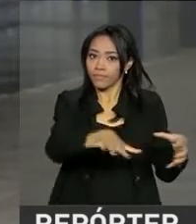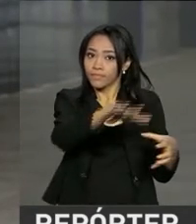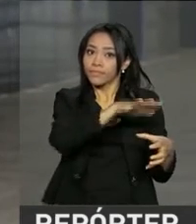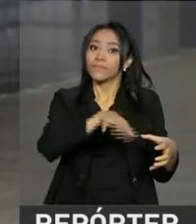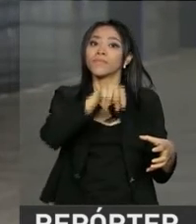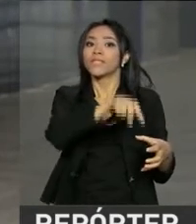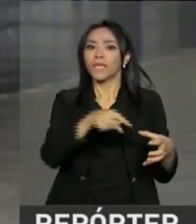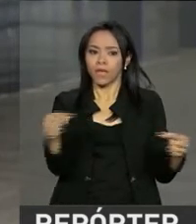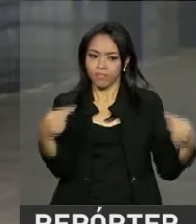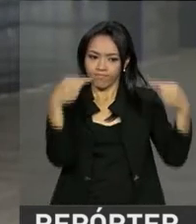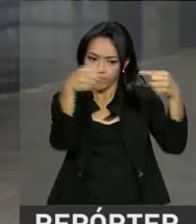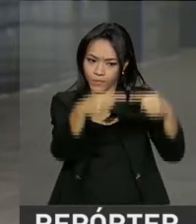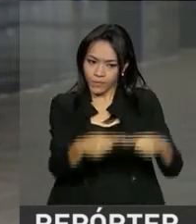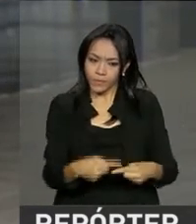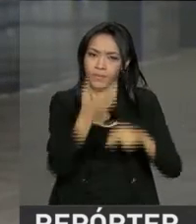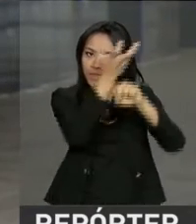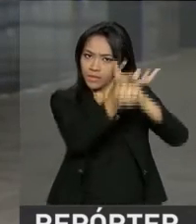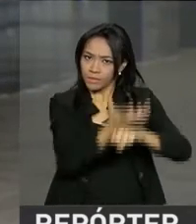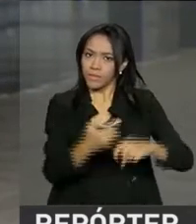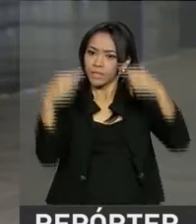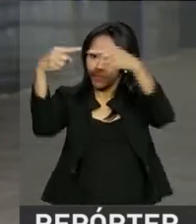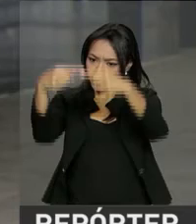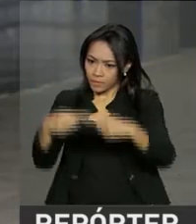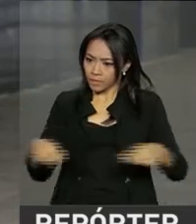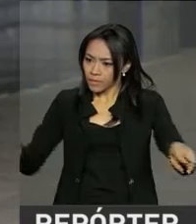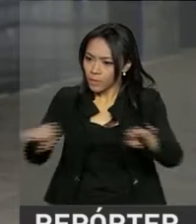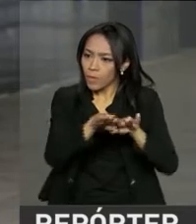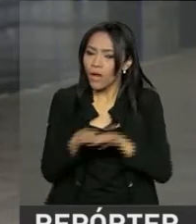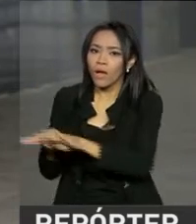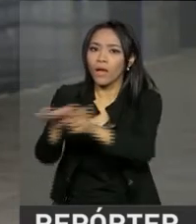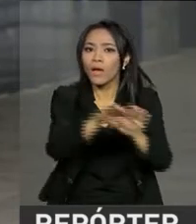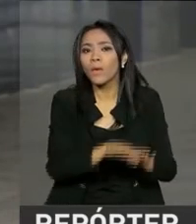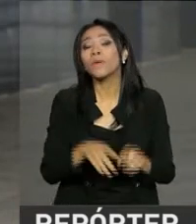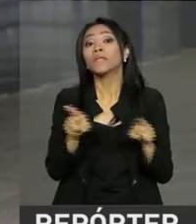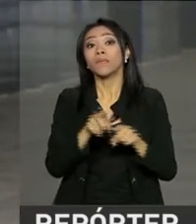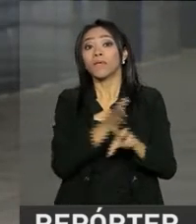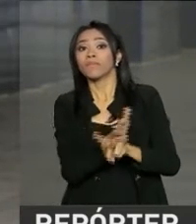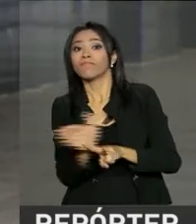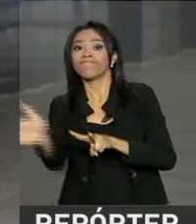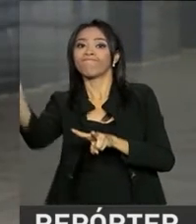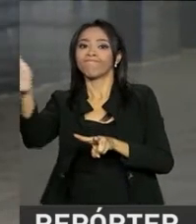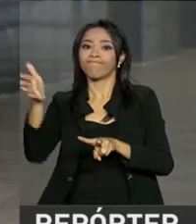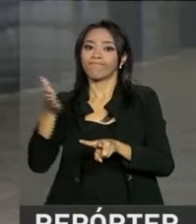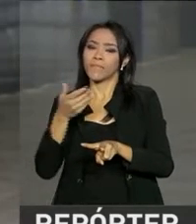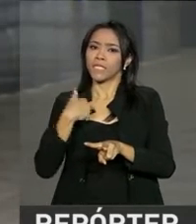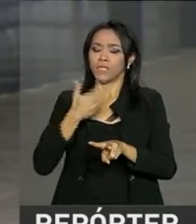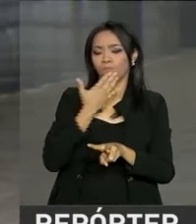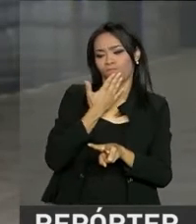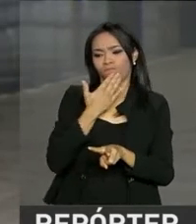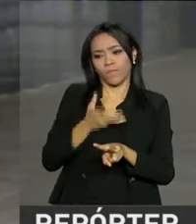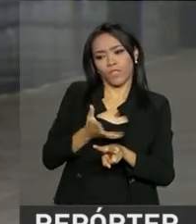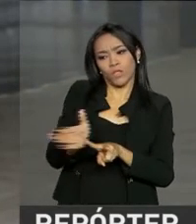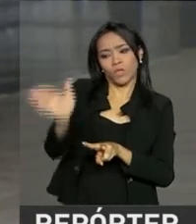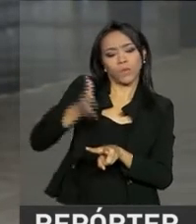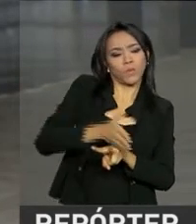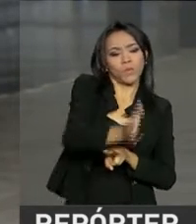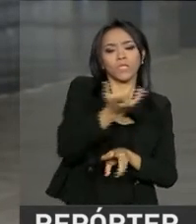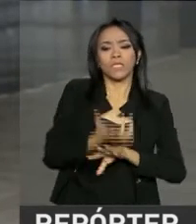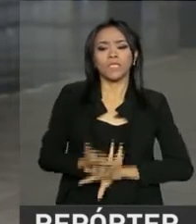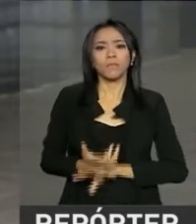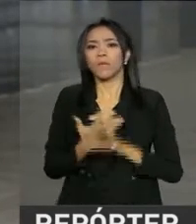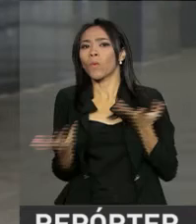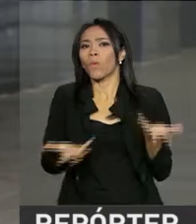conteúdo comum que todos os estudantes vão cursar e assuntos específicos em que o aluno poderá escolher quais disciplinas vai